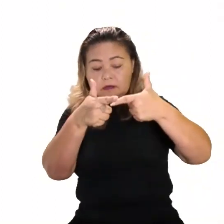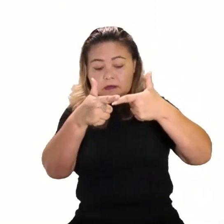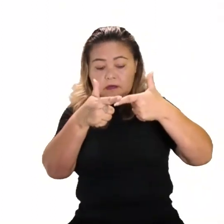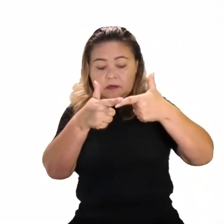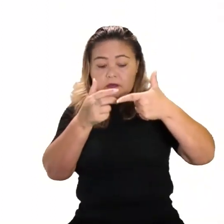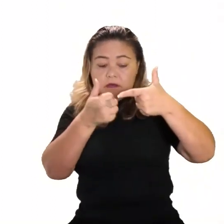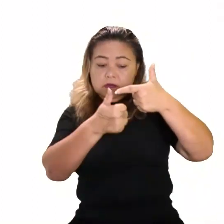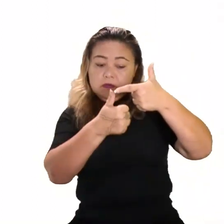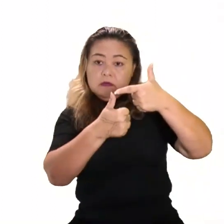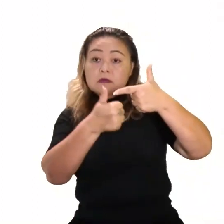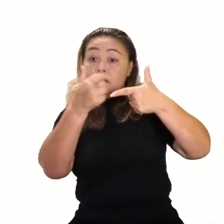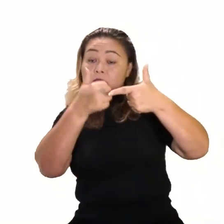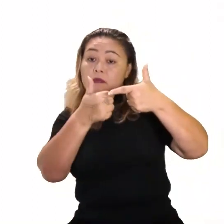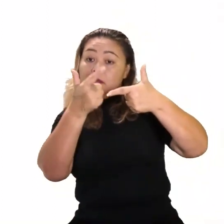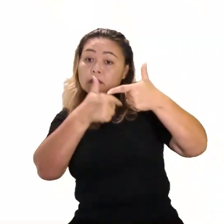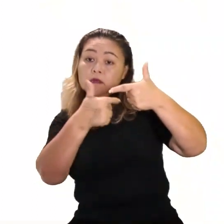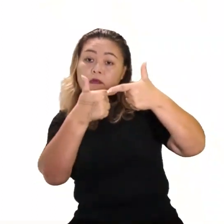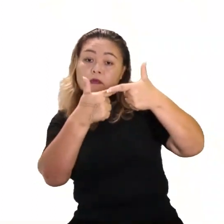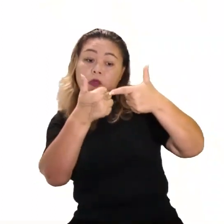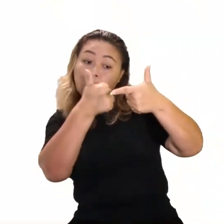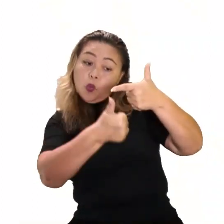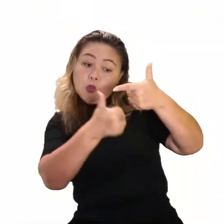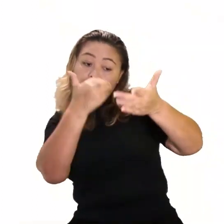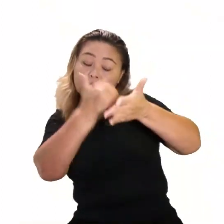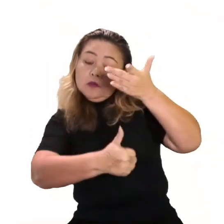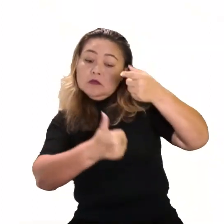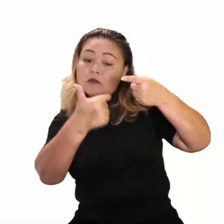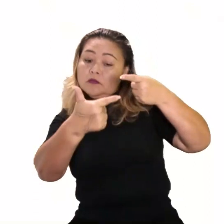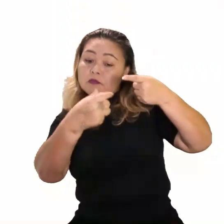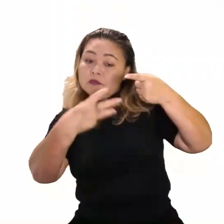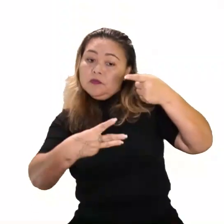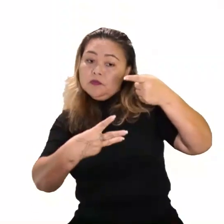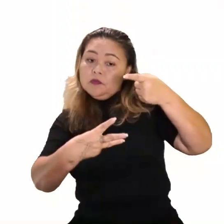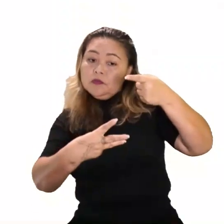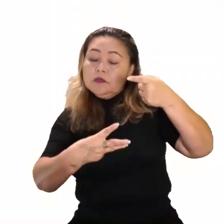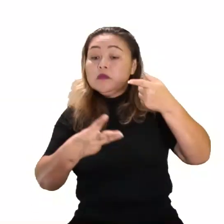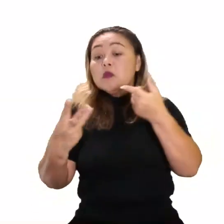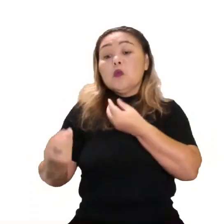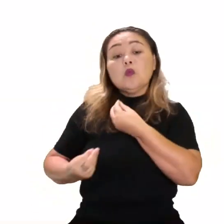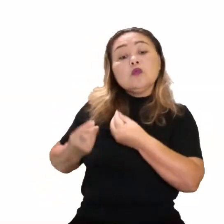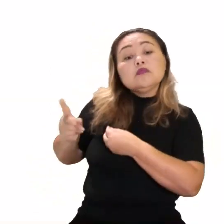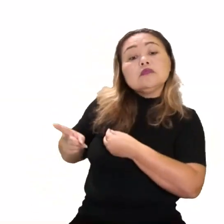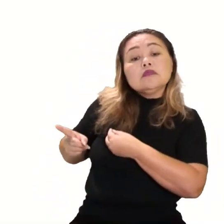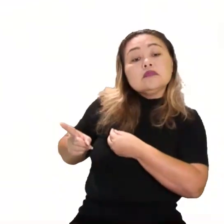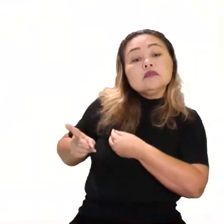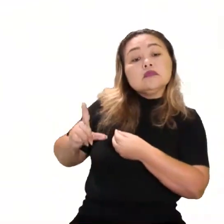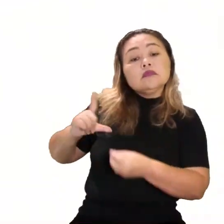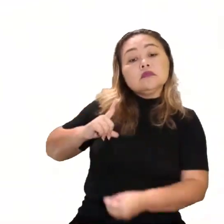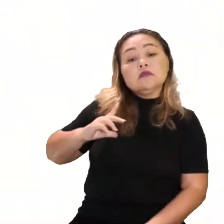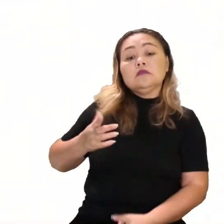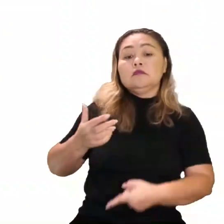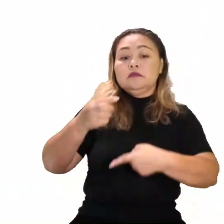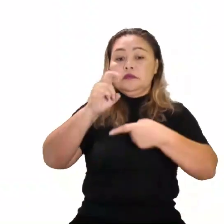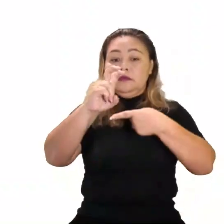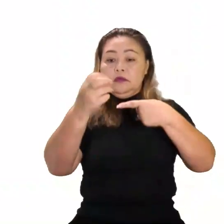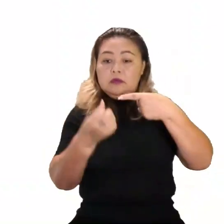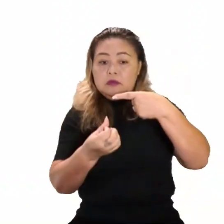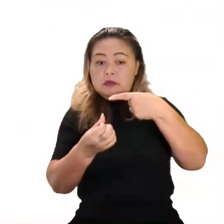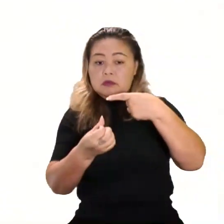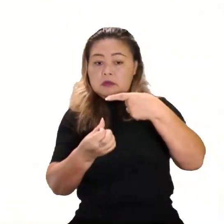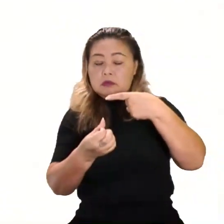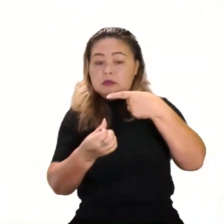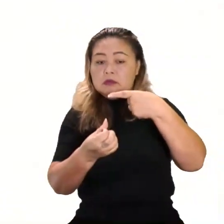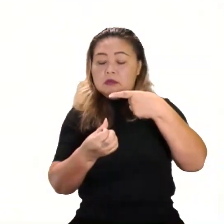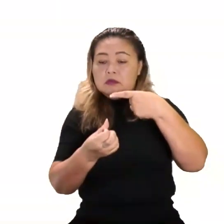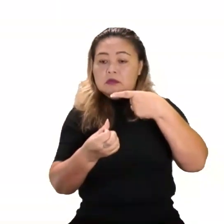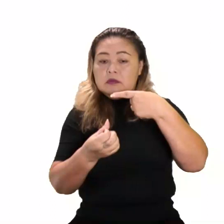dividido por 1 menos a razão. 2 terços. 2 terços. Quanto é 1 menos a razão 1? Vai dar 1 terço, né? Vai dar 1